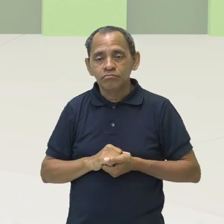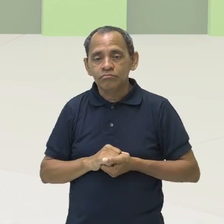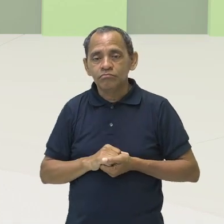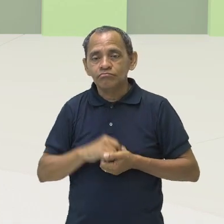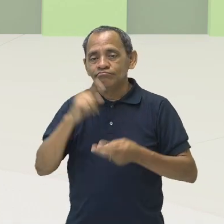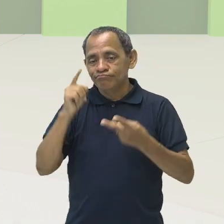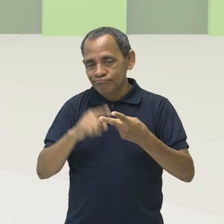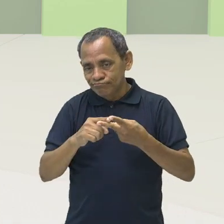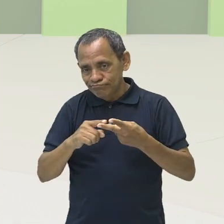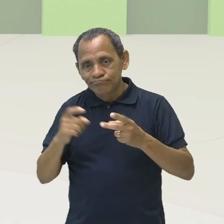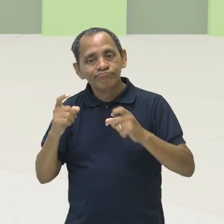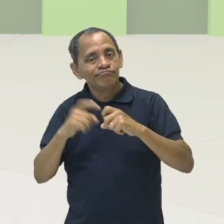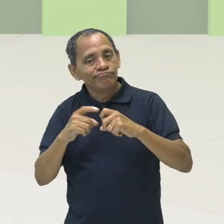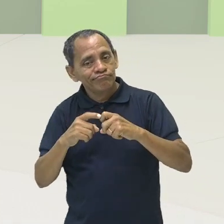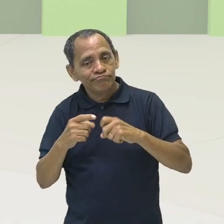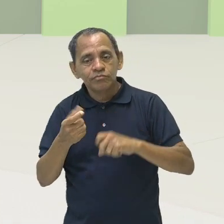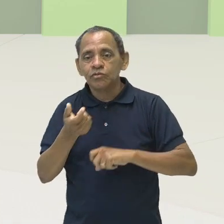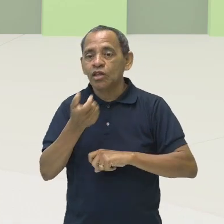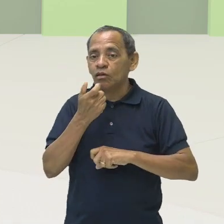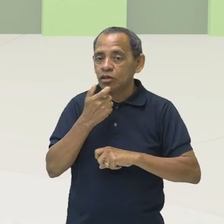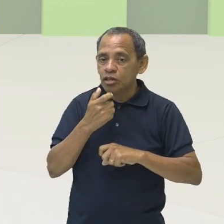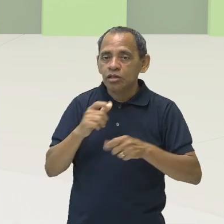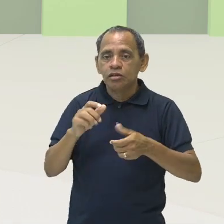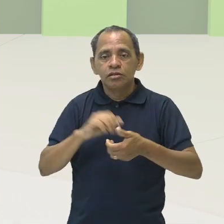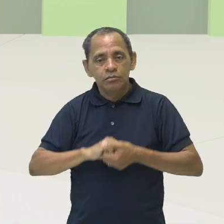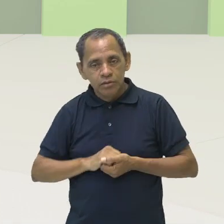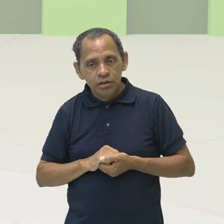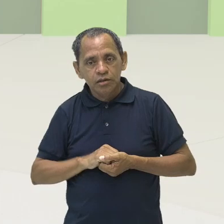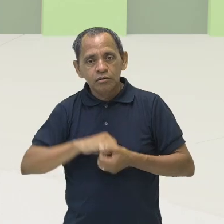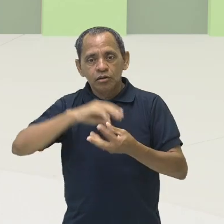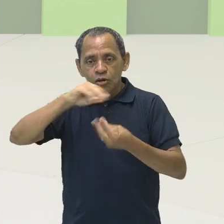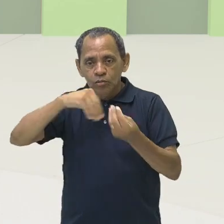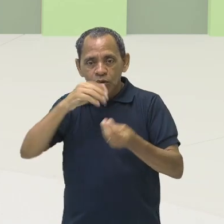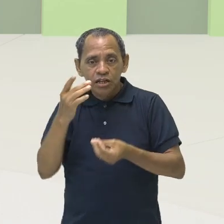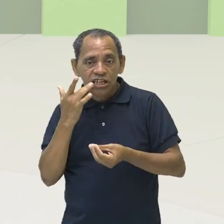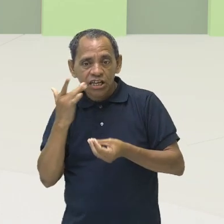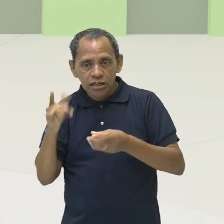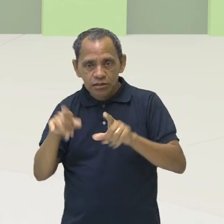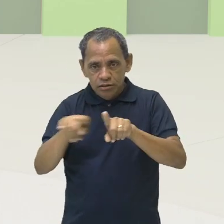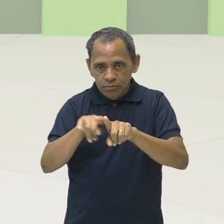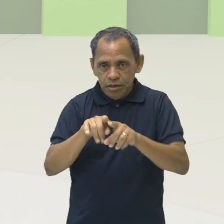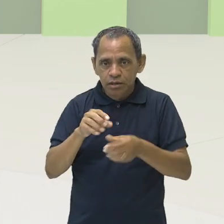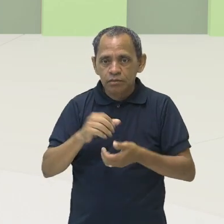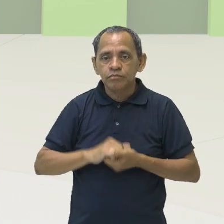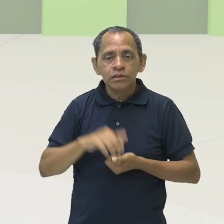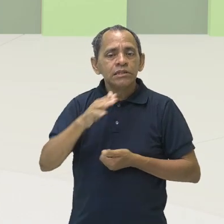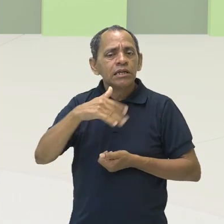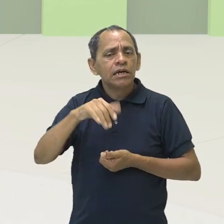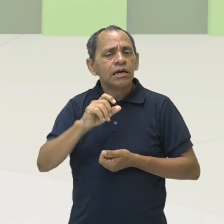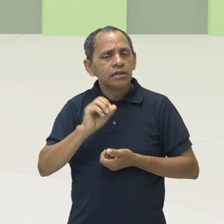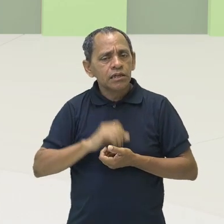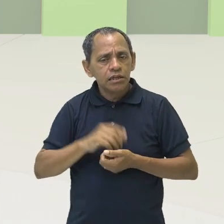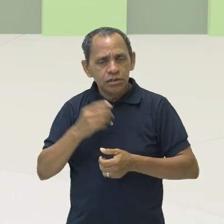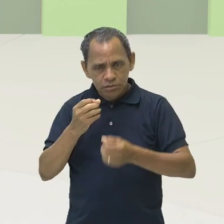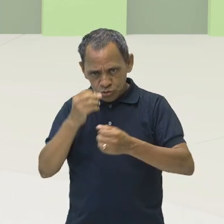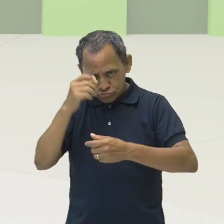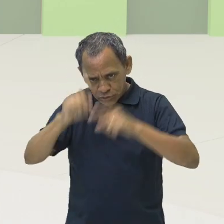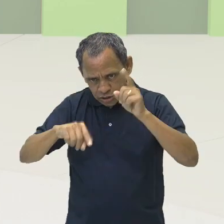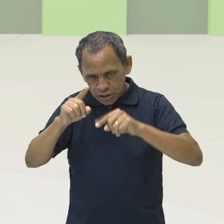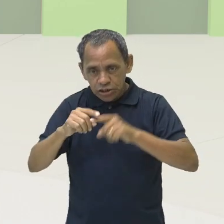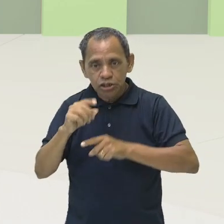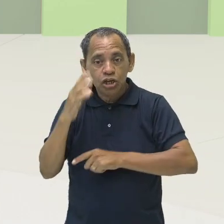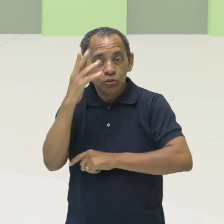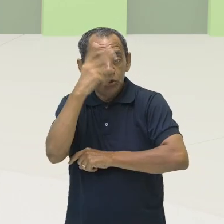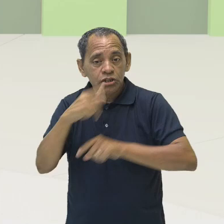de medicamentos, na área dos plásticos, dos polímeros, aqui na área dos nossos produtos de